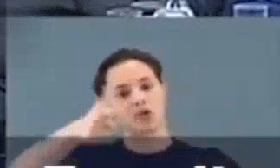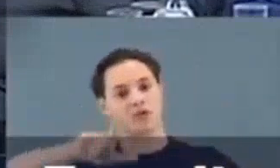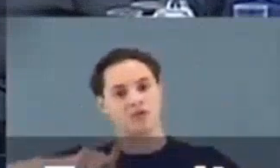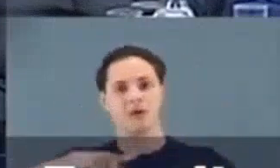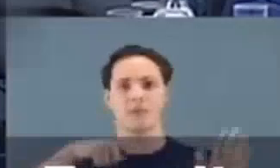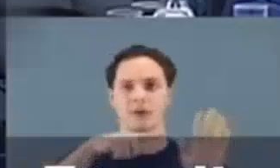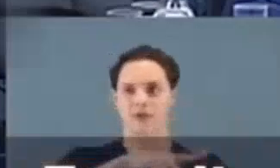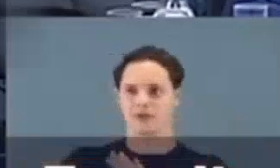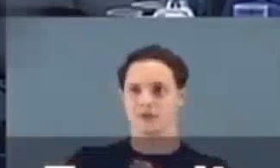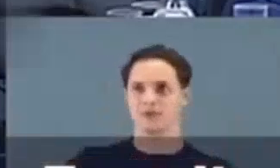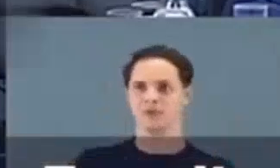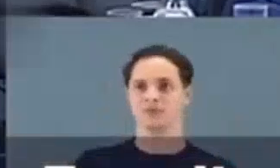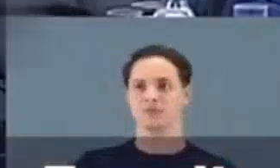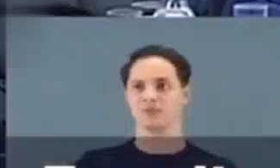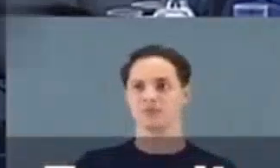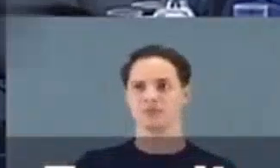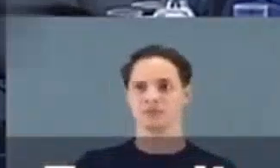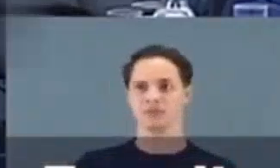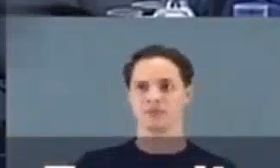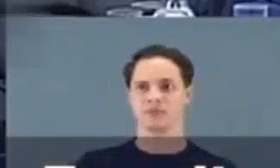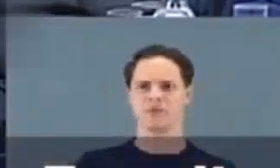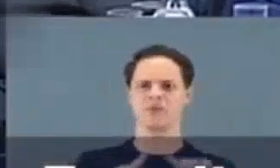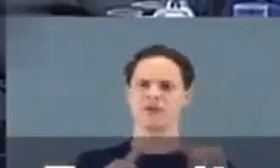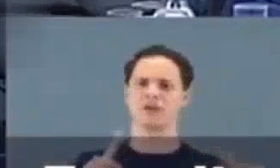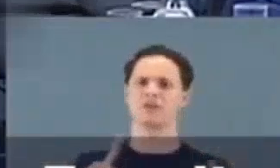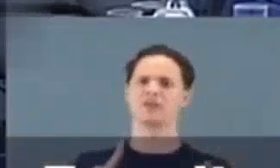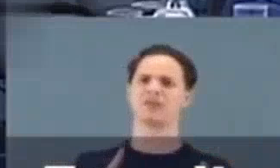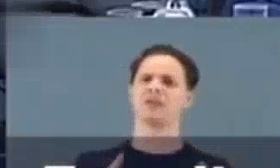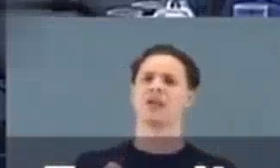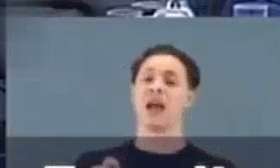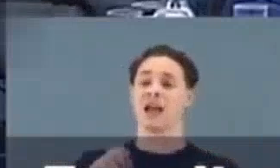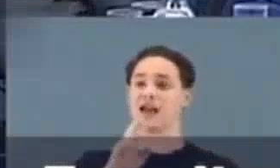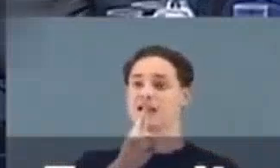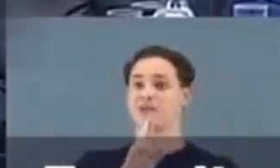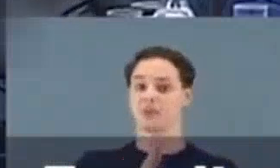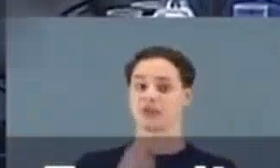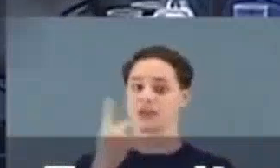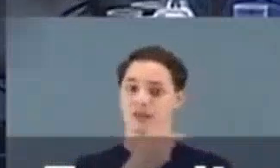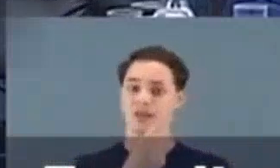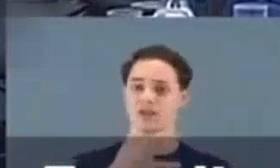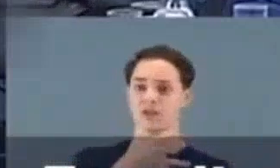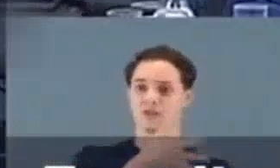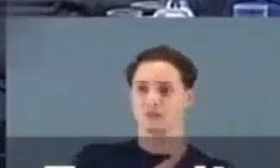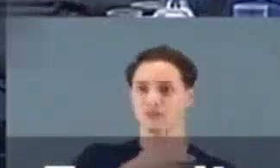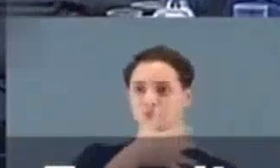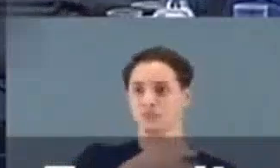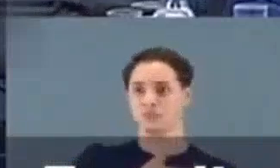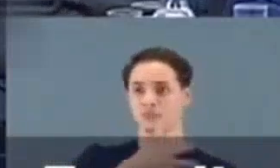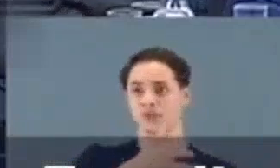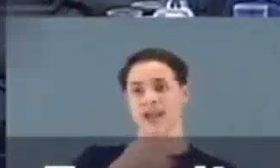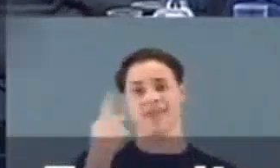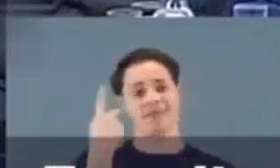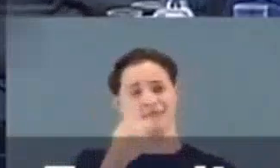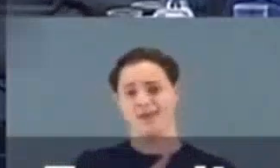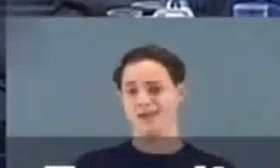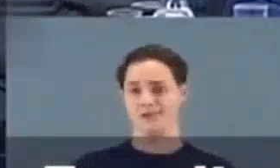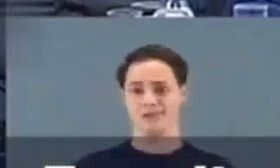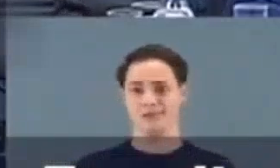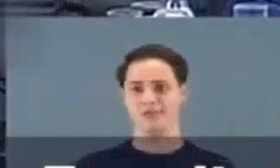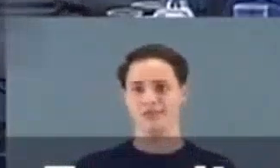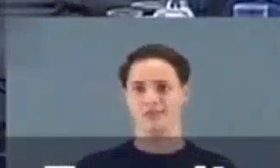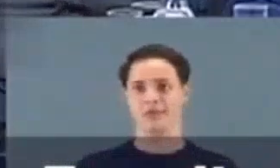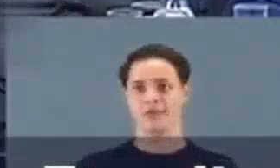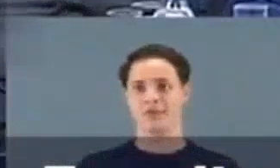pergunta. Agora, obviamente que a resposta do depoente é dele. E a